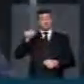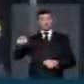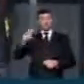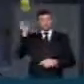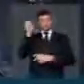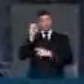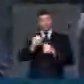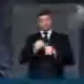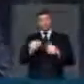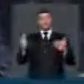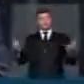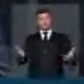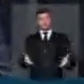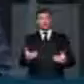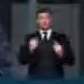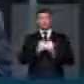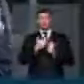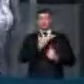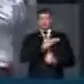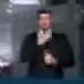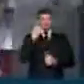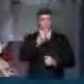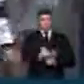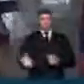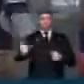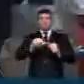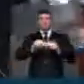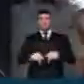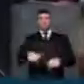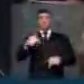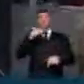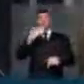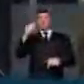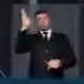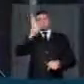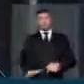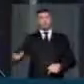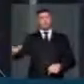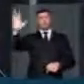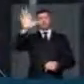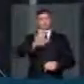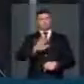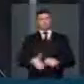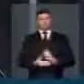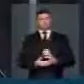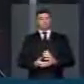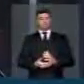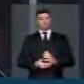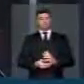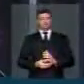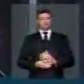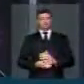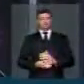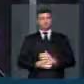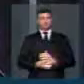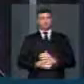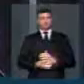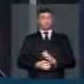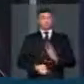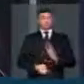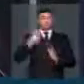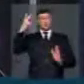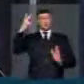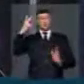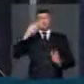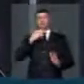isso. E agora, junto com meus pares aqui, nesse Parlamento, Sr. Presidente, ter essa oportunidade de votar duas vezes